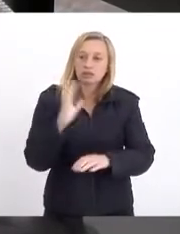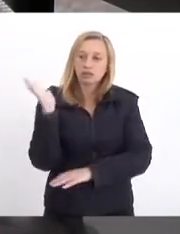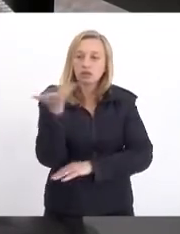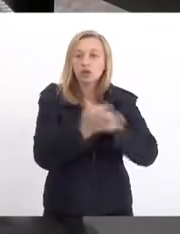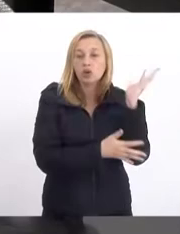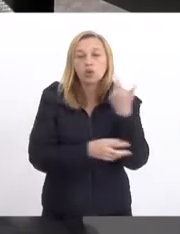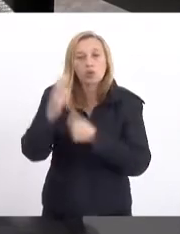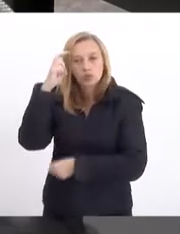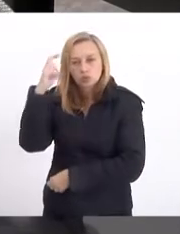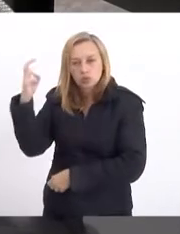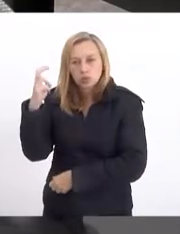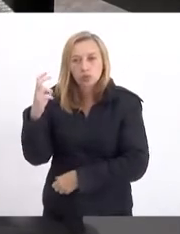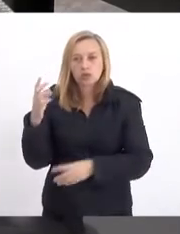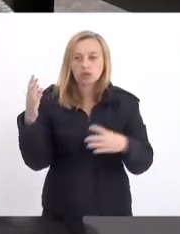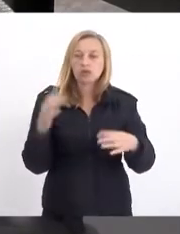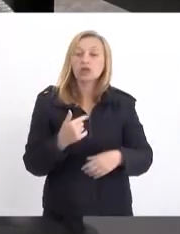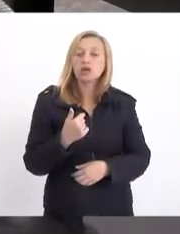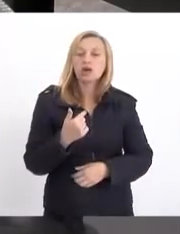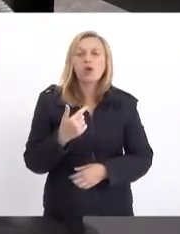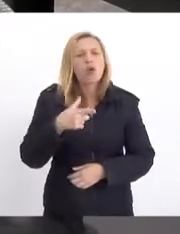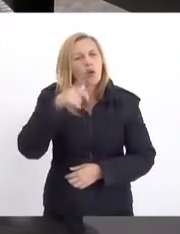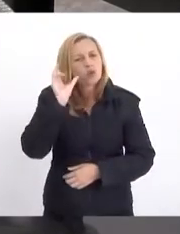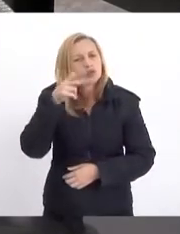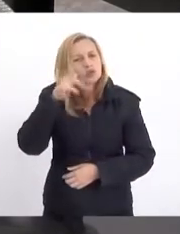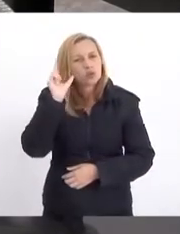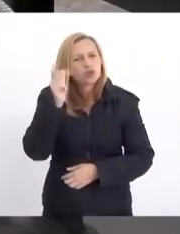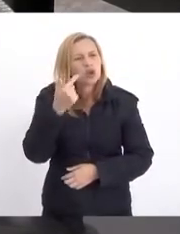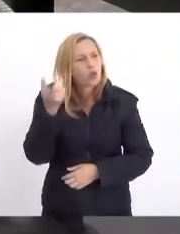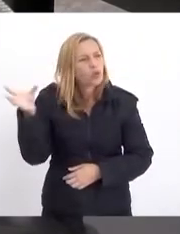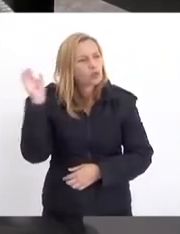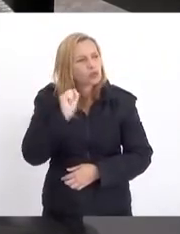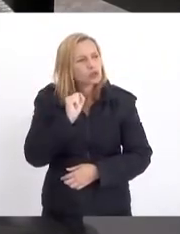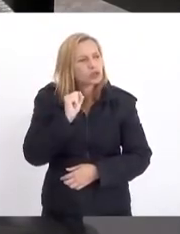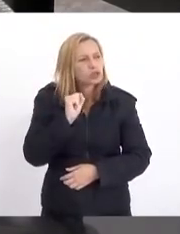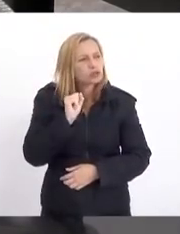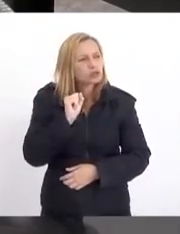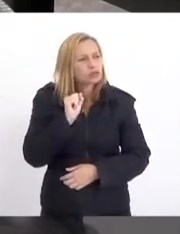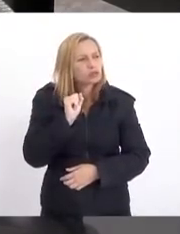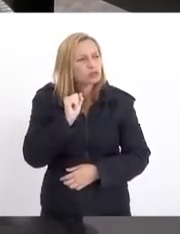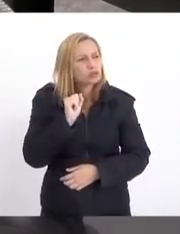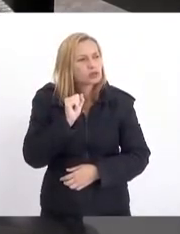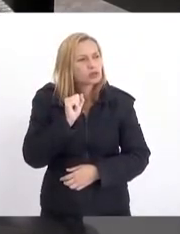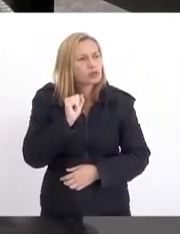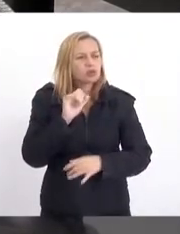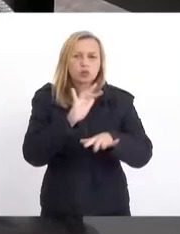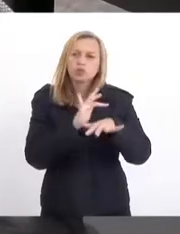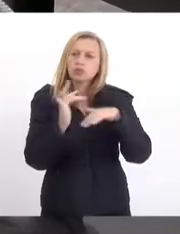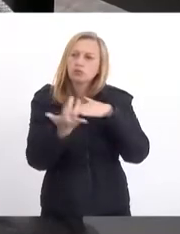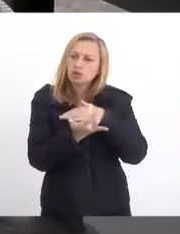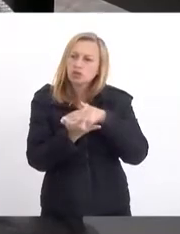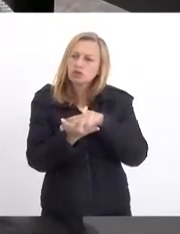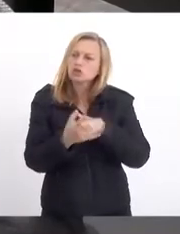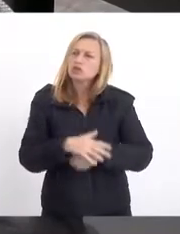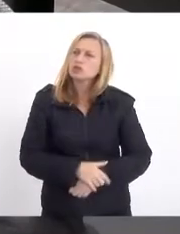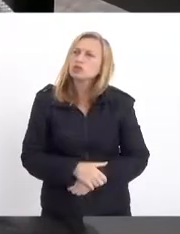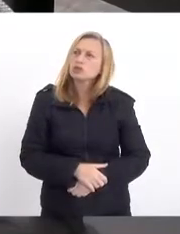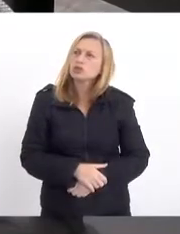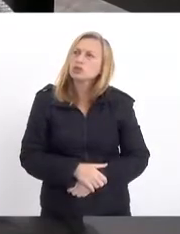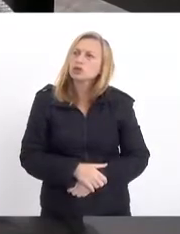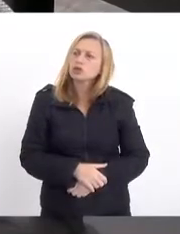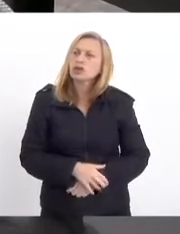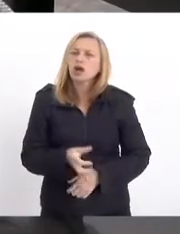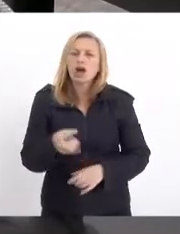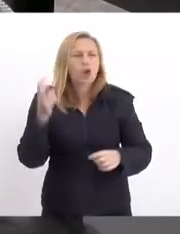Antes de ontem eu vi, né? Inclusive numa matéria de mídia, quer dizer, a cultura,